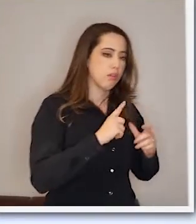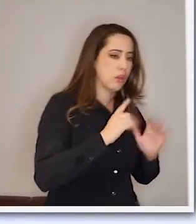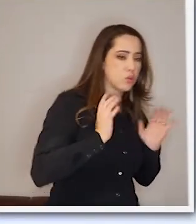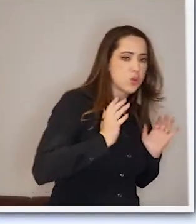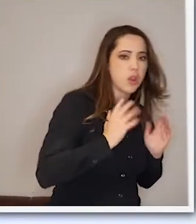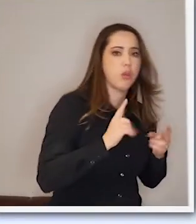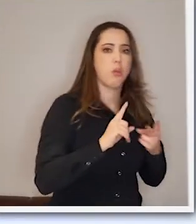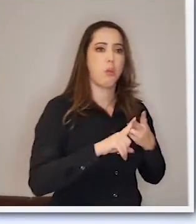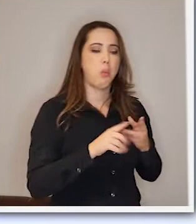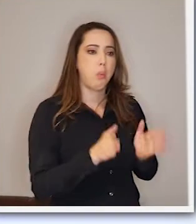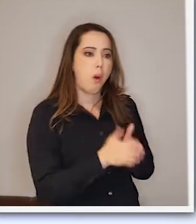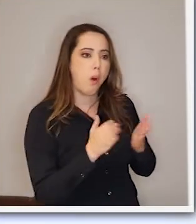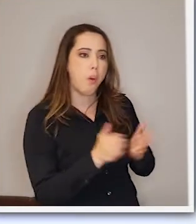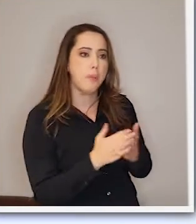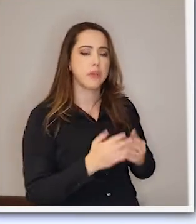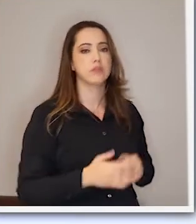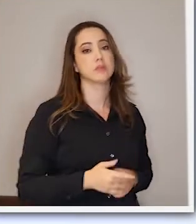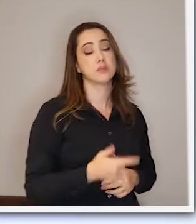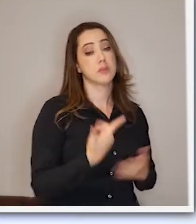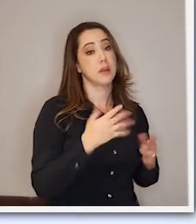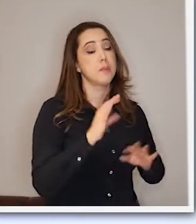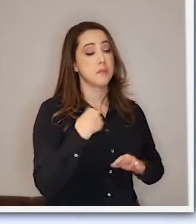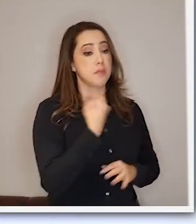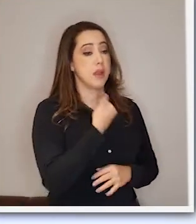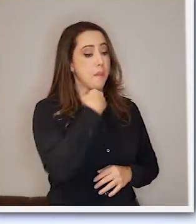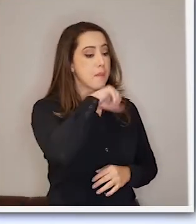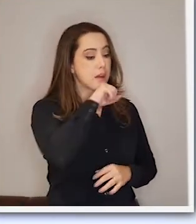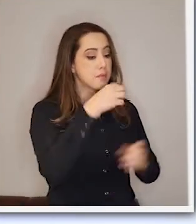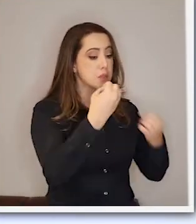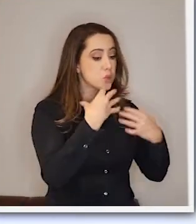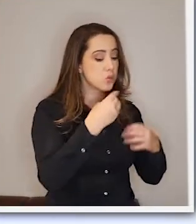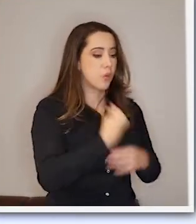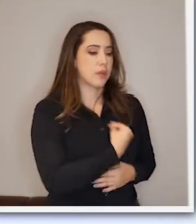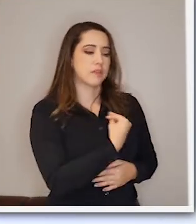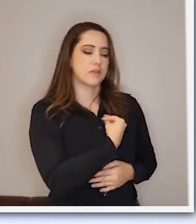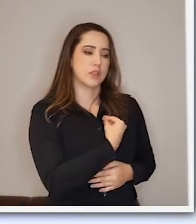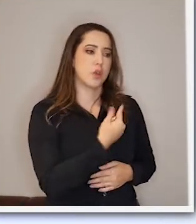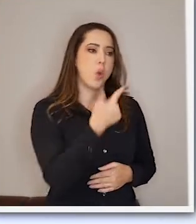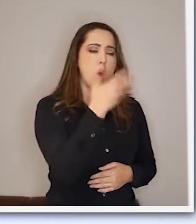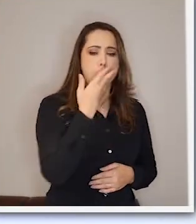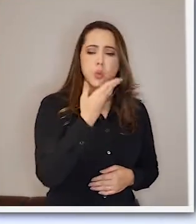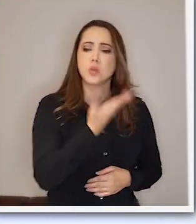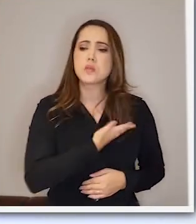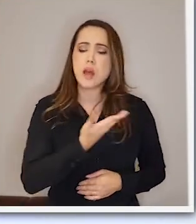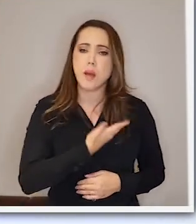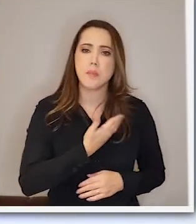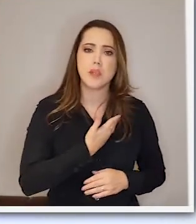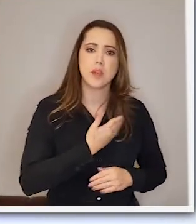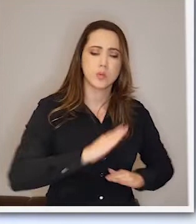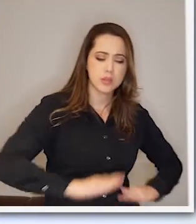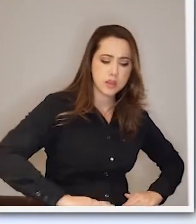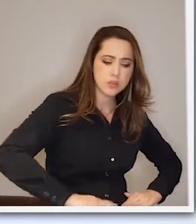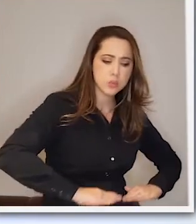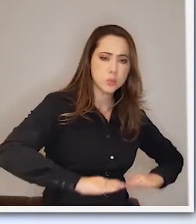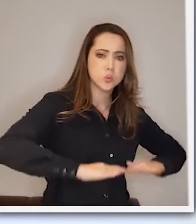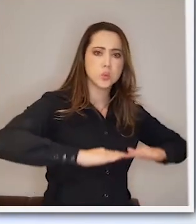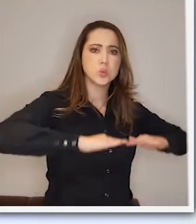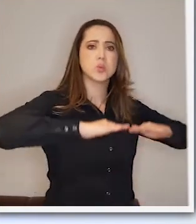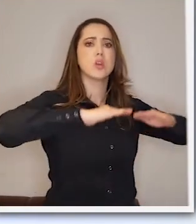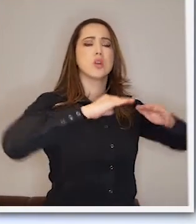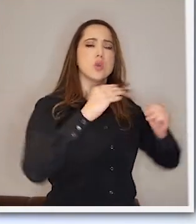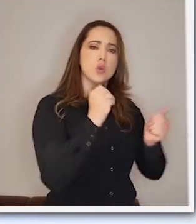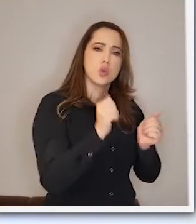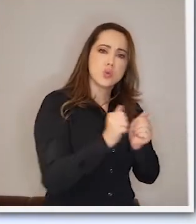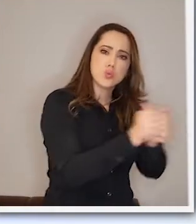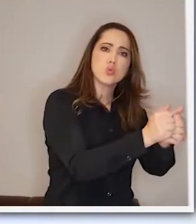vida. Outros amigos que estavam naquela mesma situação, cresceram junto com a gente na mesma rua,